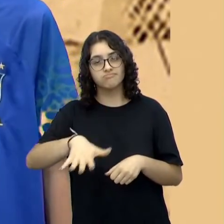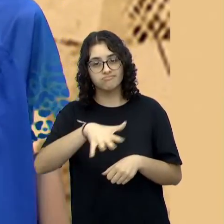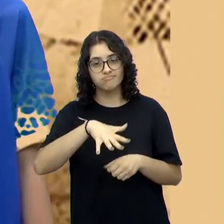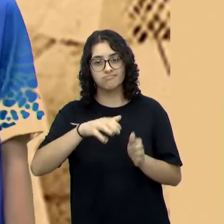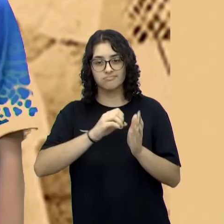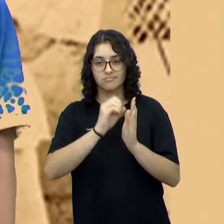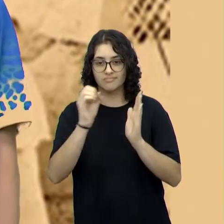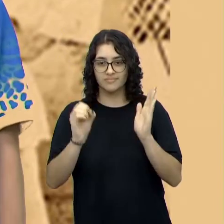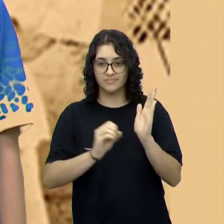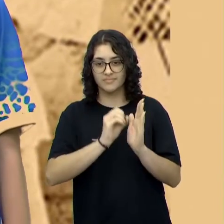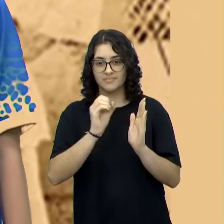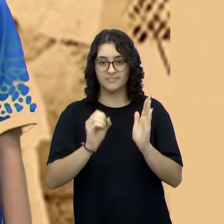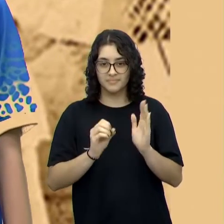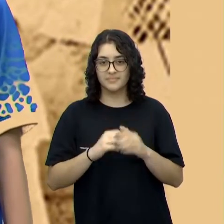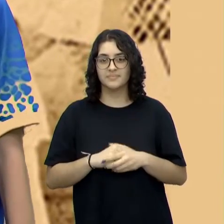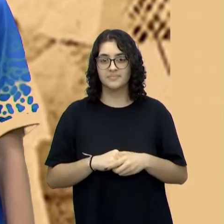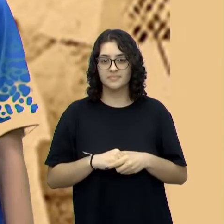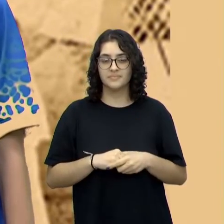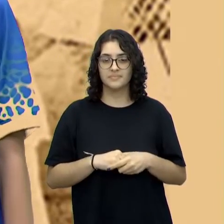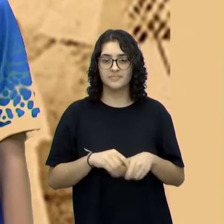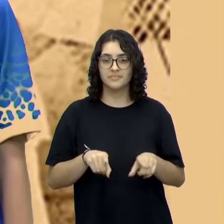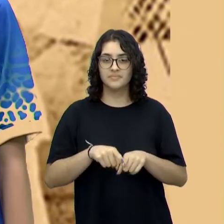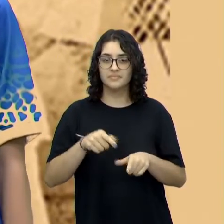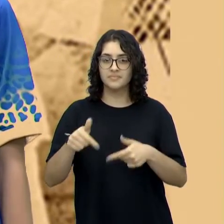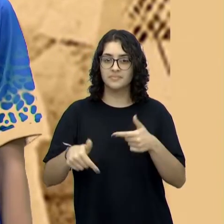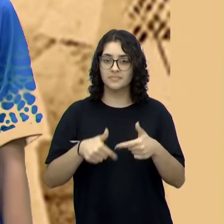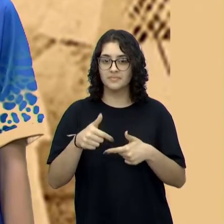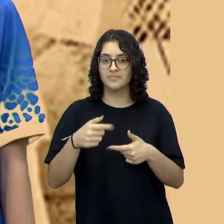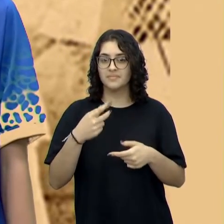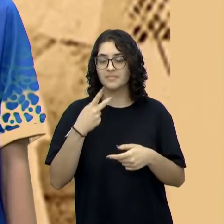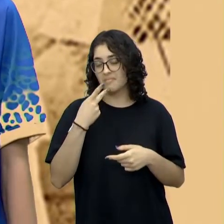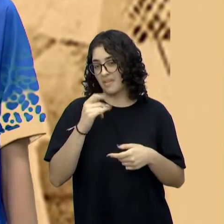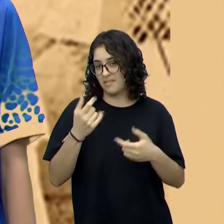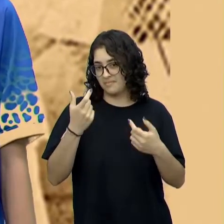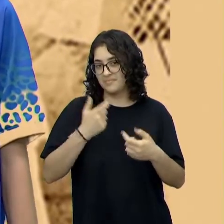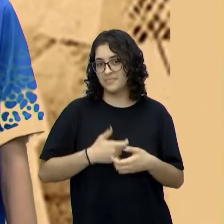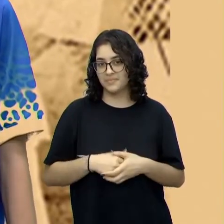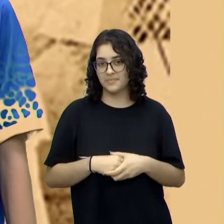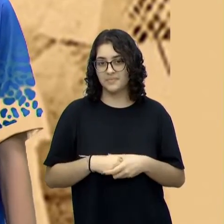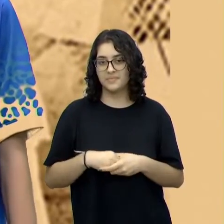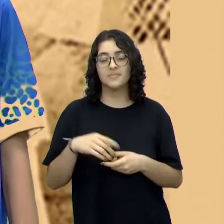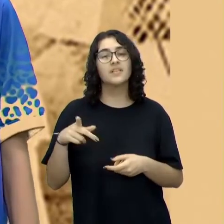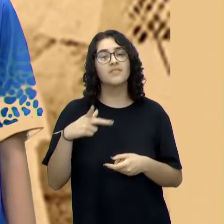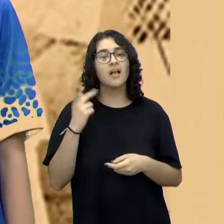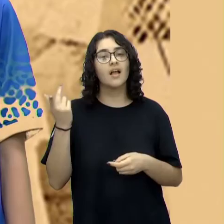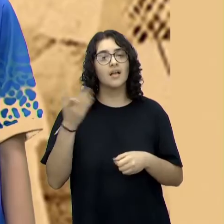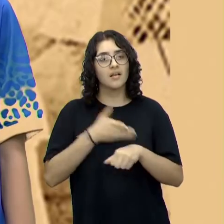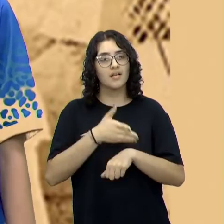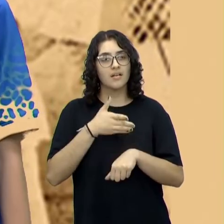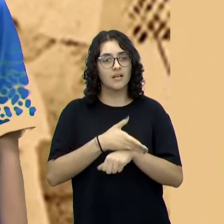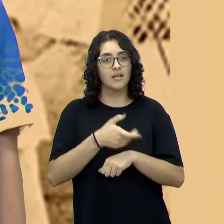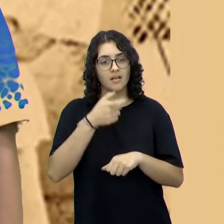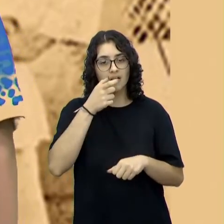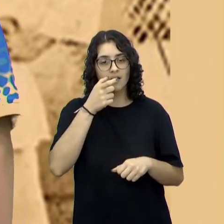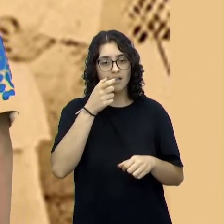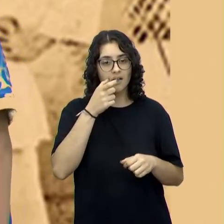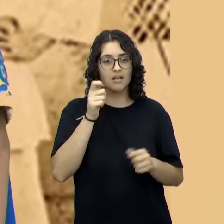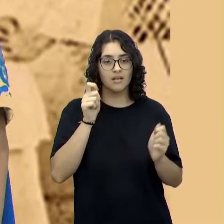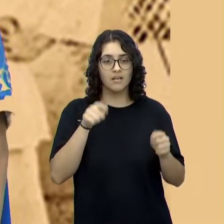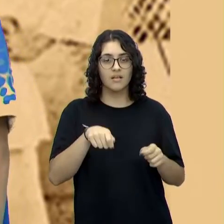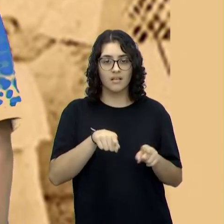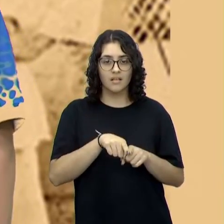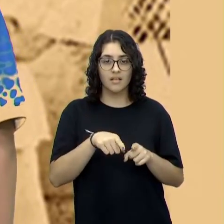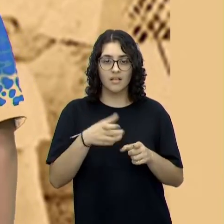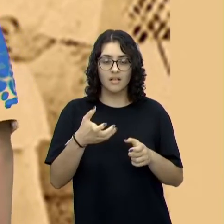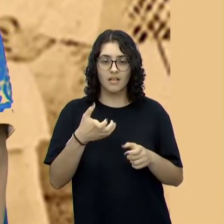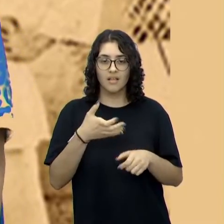Mídias, conhecer também o trabalho do pai dele e tal. E eu falei para ele dele participar, assistir a aula aqui, e se ele